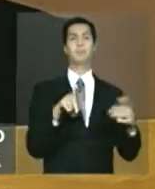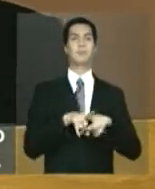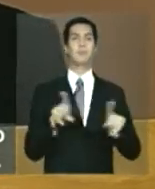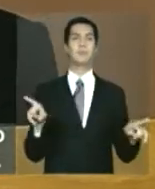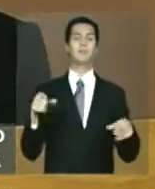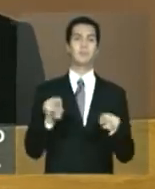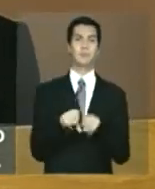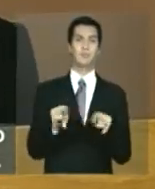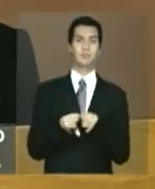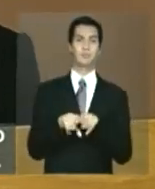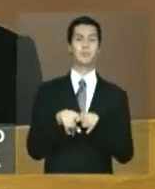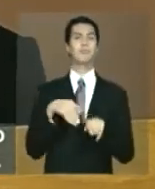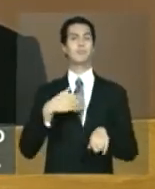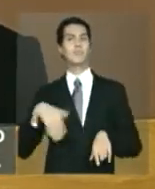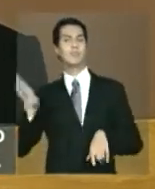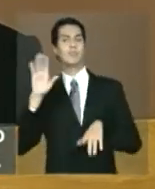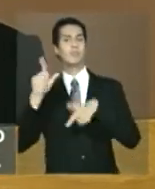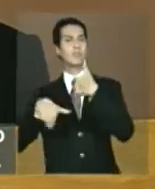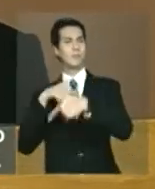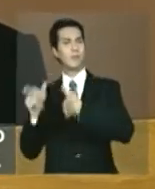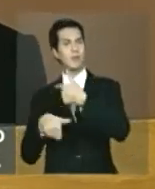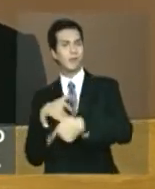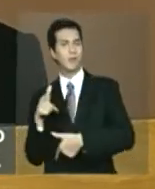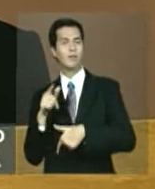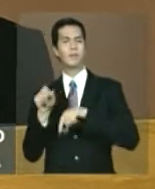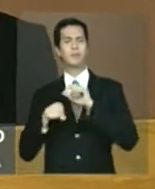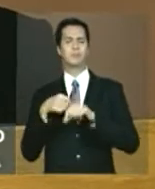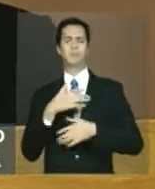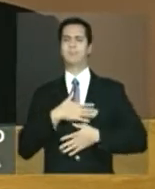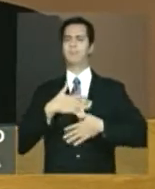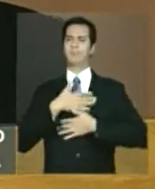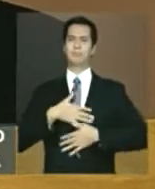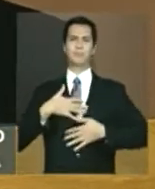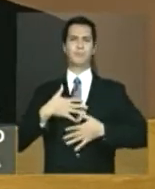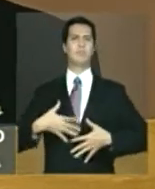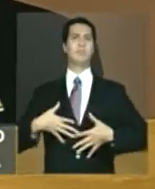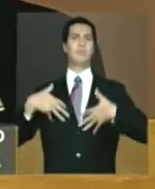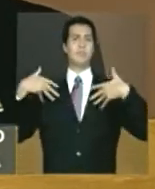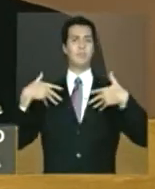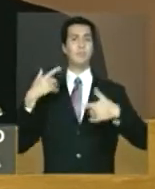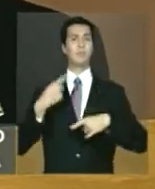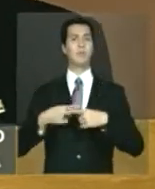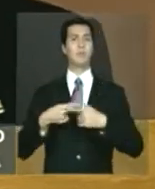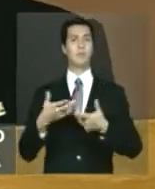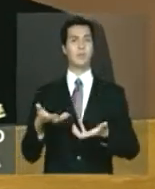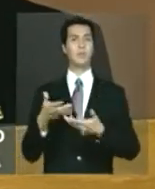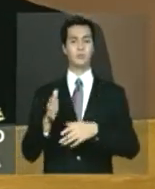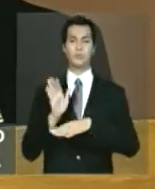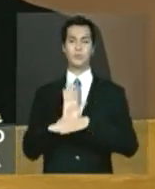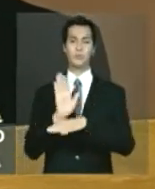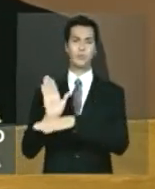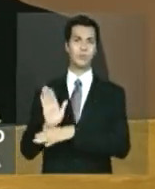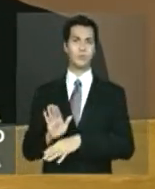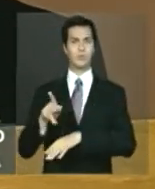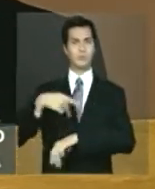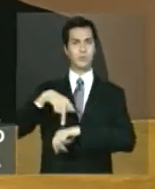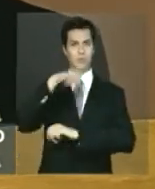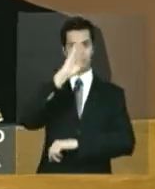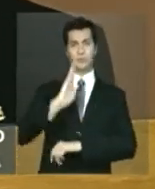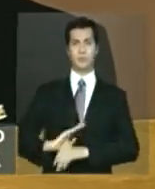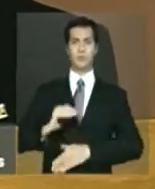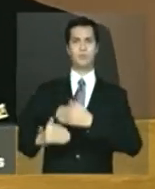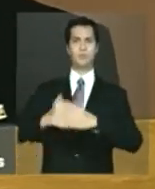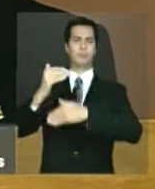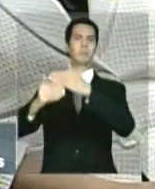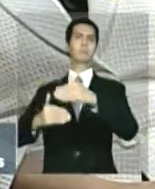pro trabalho o orgulho de estar construindo eh um novo país